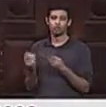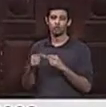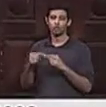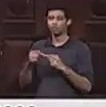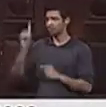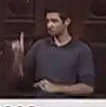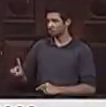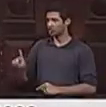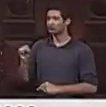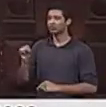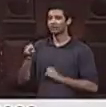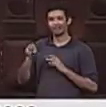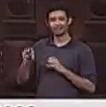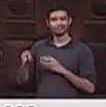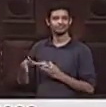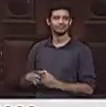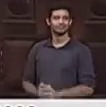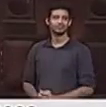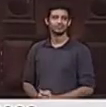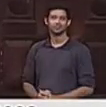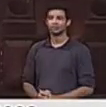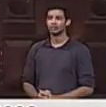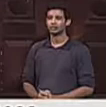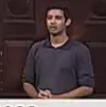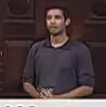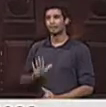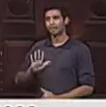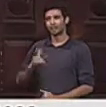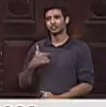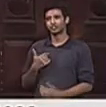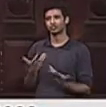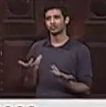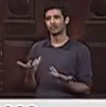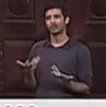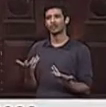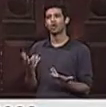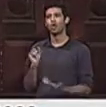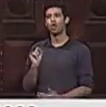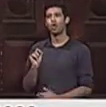à educação. Eu quero, na verdade, hoje,